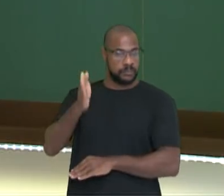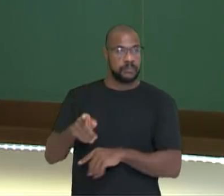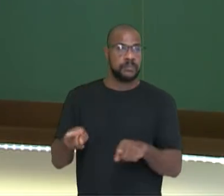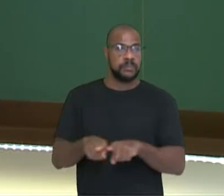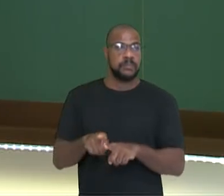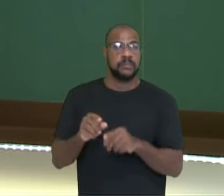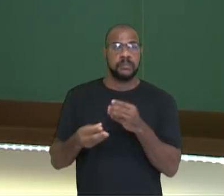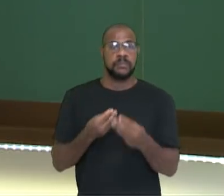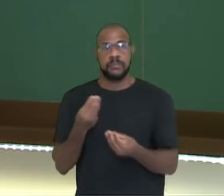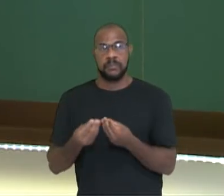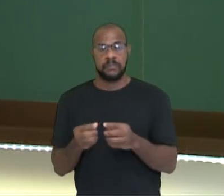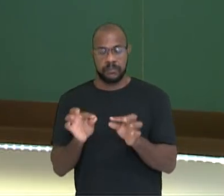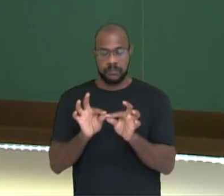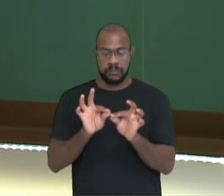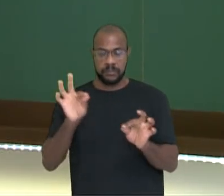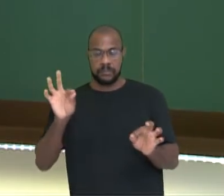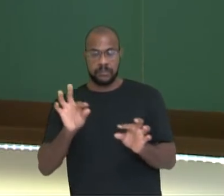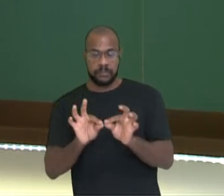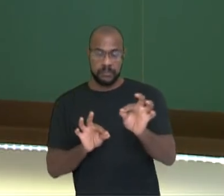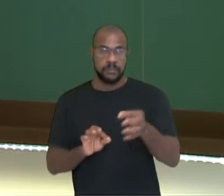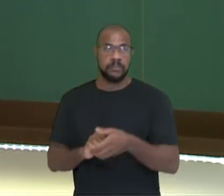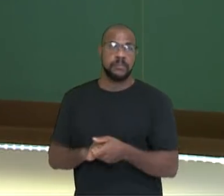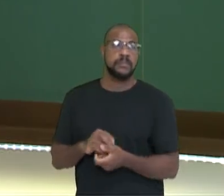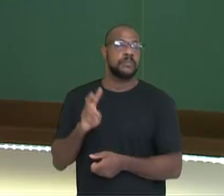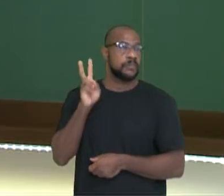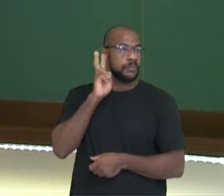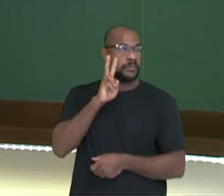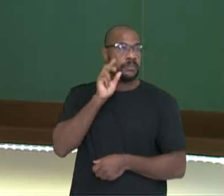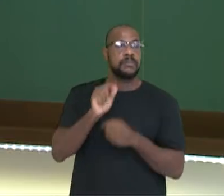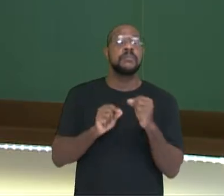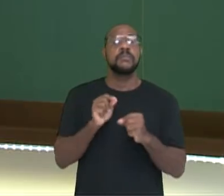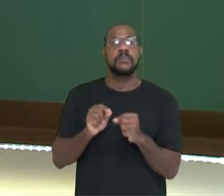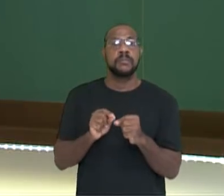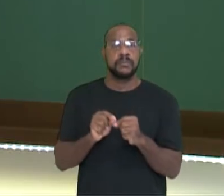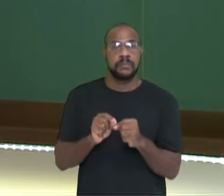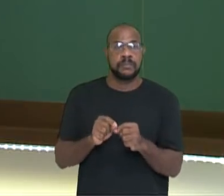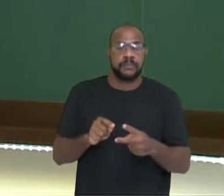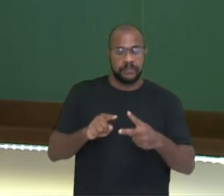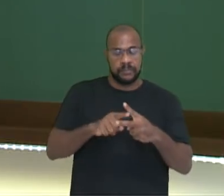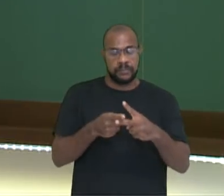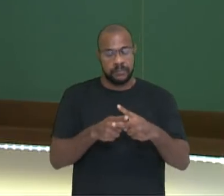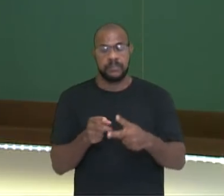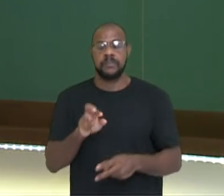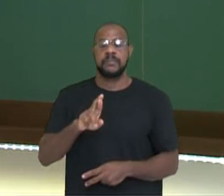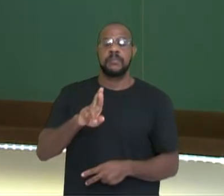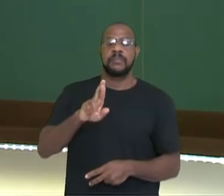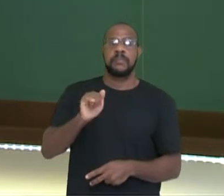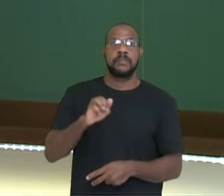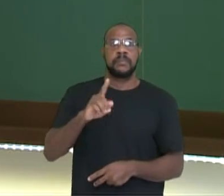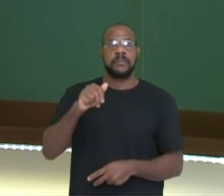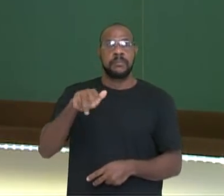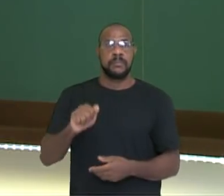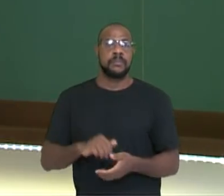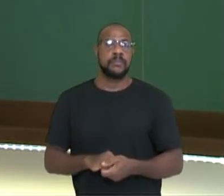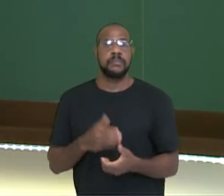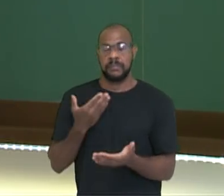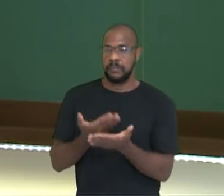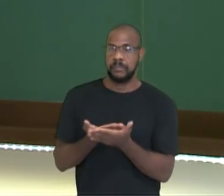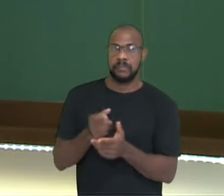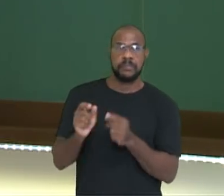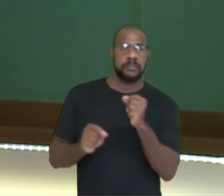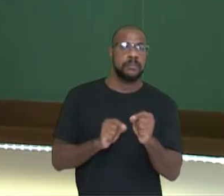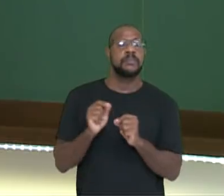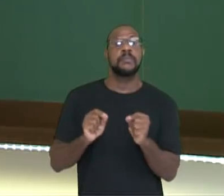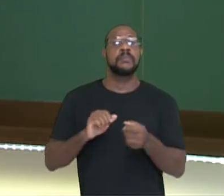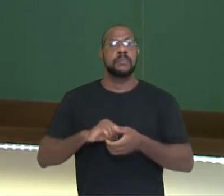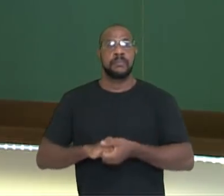fórmula também do comprimento. Só tem que lembrar antes de colocar o ângulo em radianos, ok? Então, na aula de hoje, nós